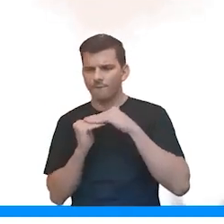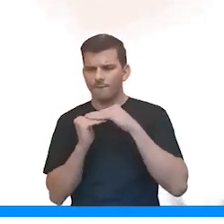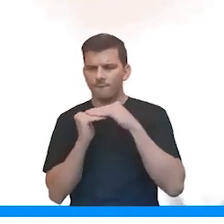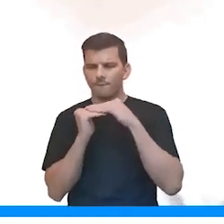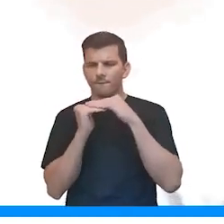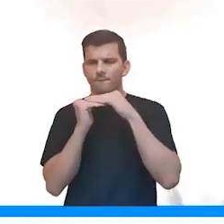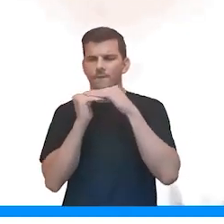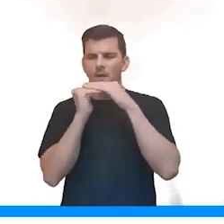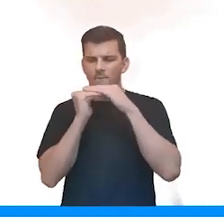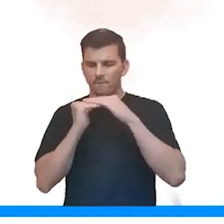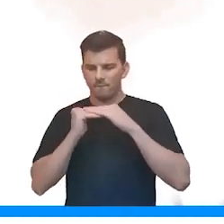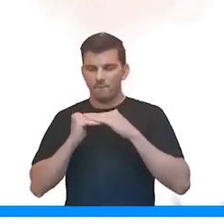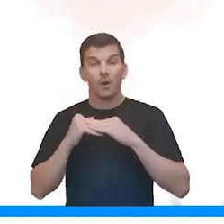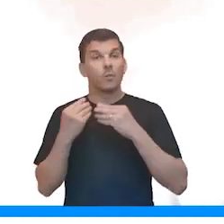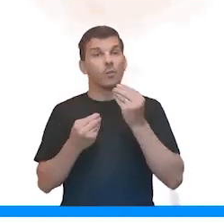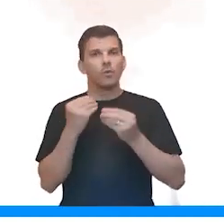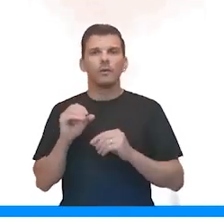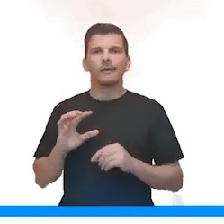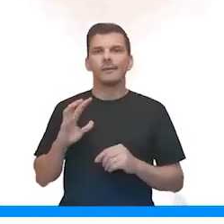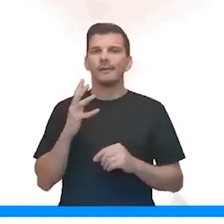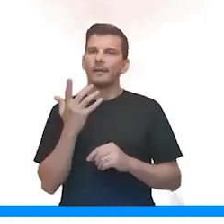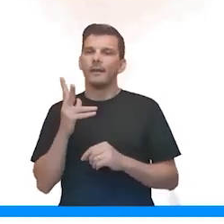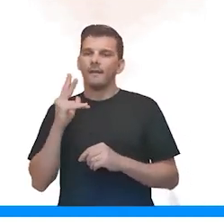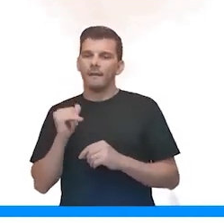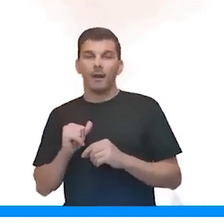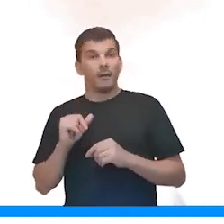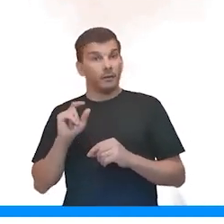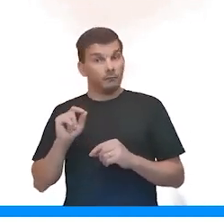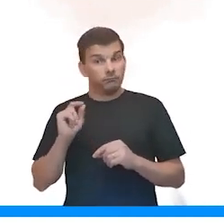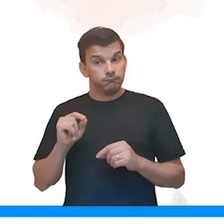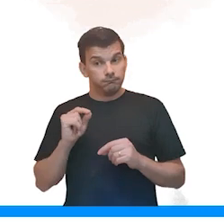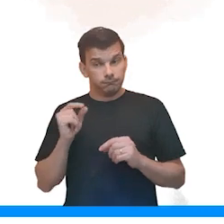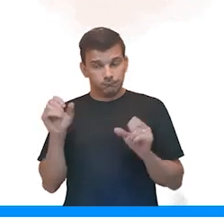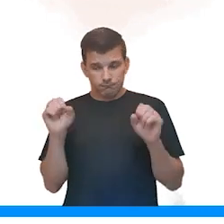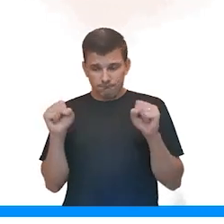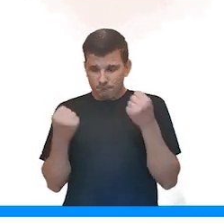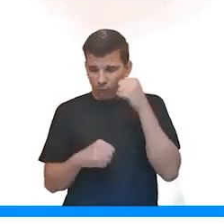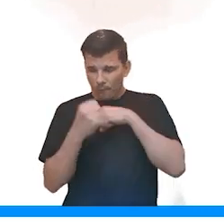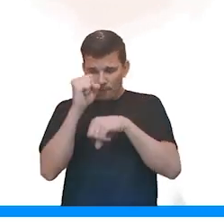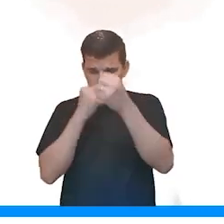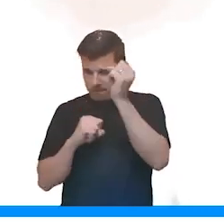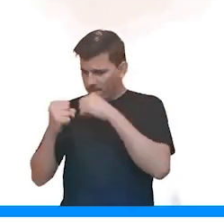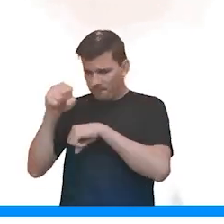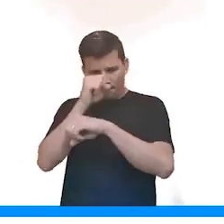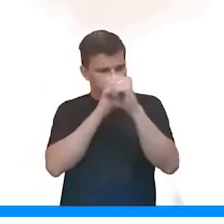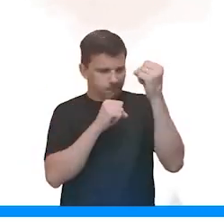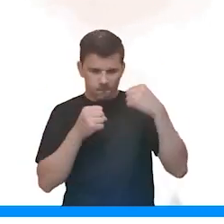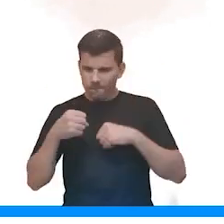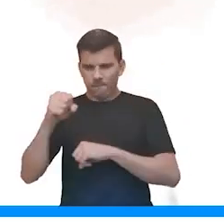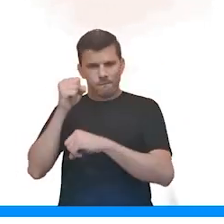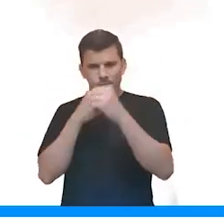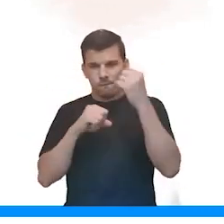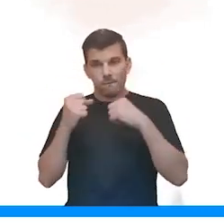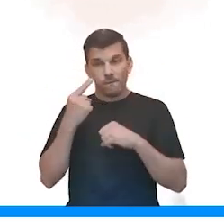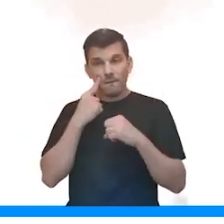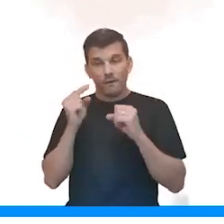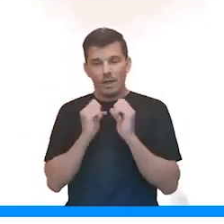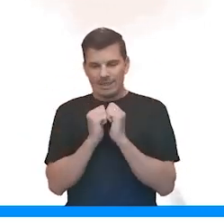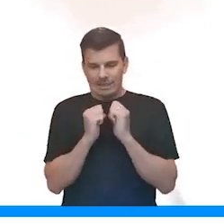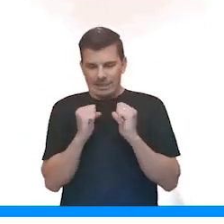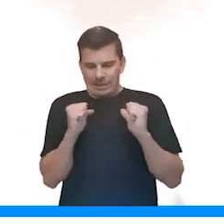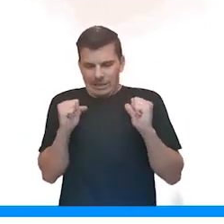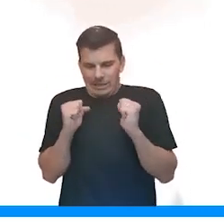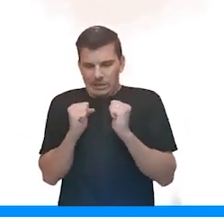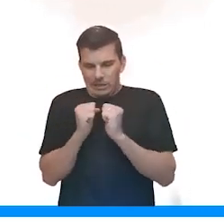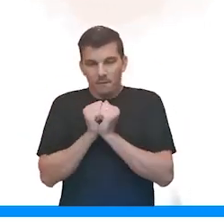gás? Quando eu aqueço o gás, ele vai ficar com uma energia muito maior, né? Ele vai aumentar a temperatura, então ó, as moléculas vão se